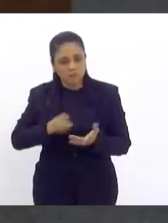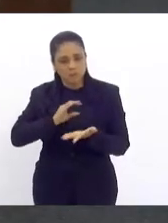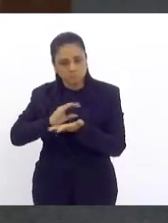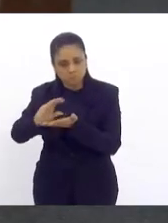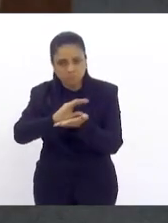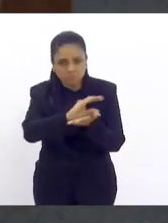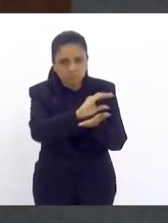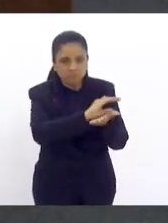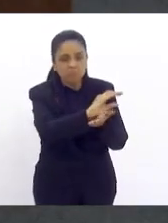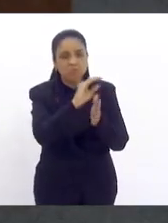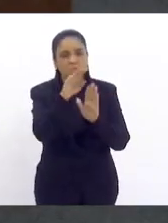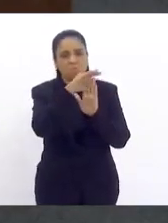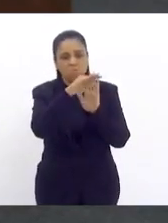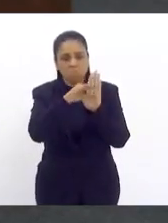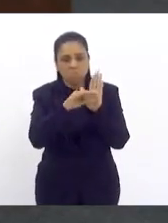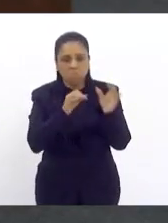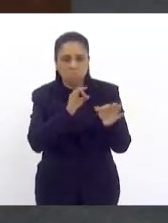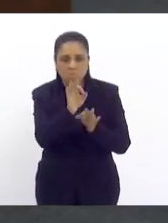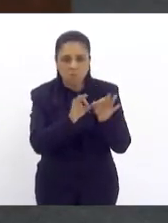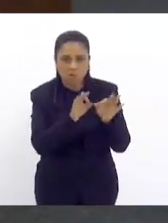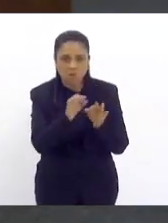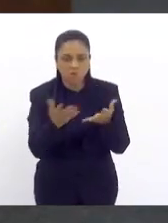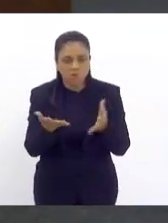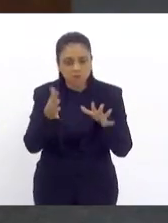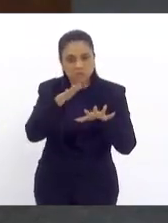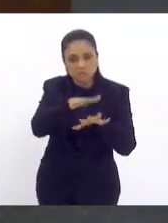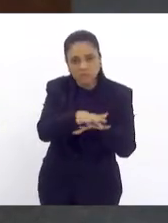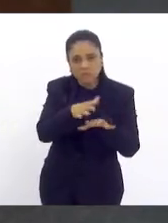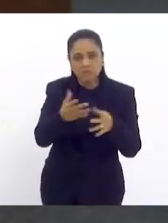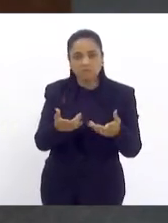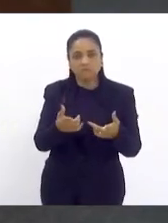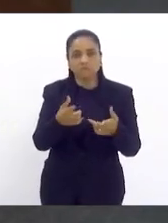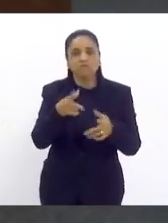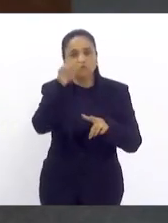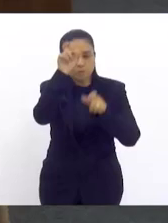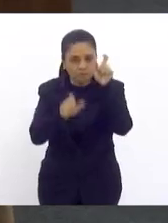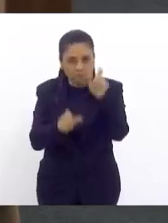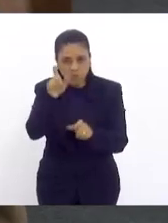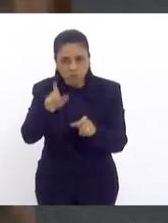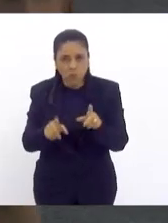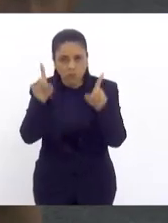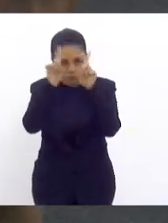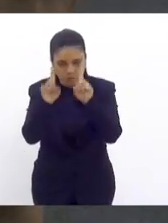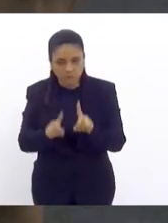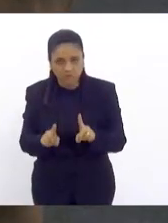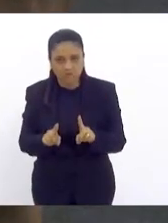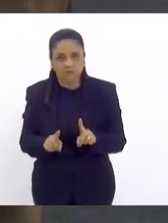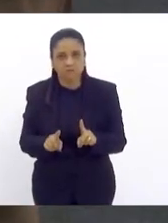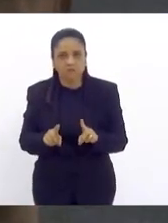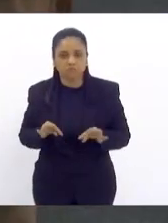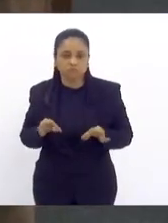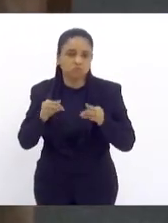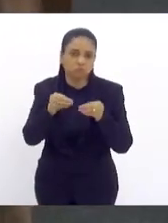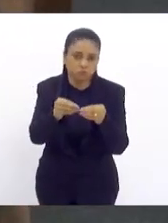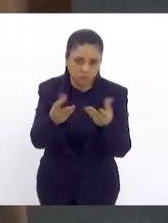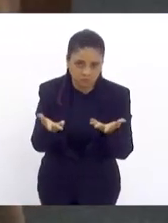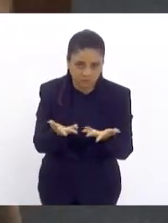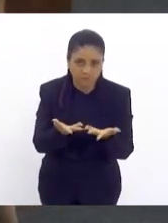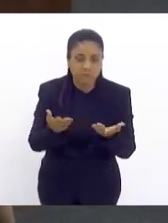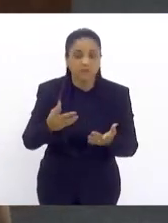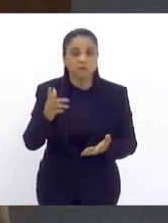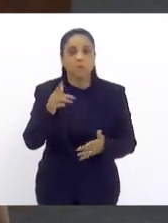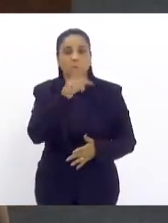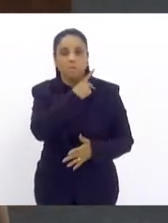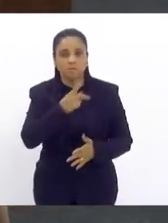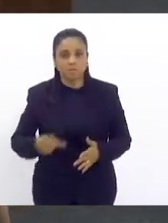em programas de integração e de inclusão de pessoas de com todas as deficiências o presidente Lula